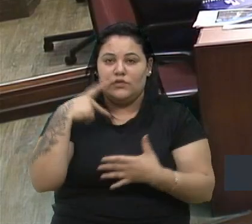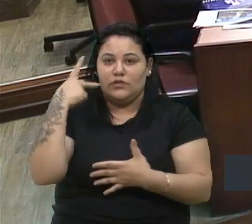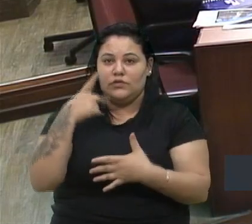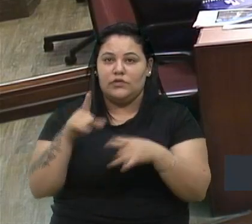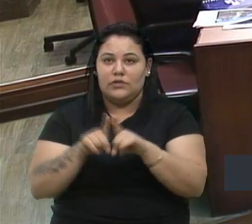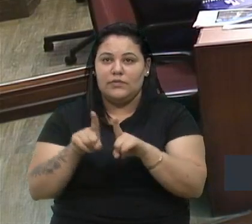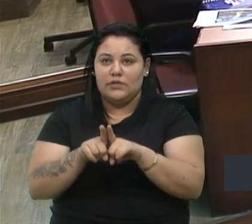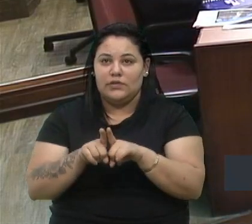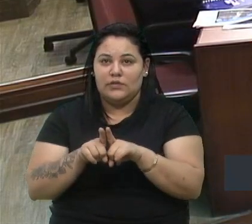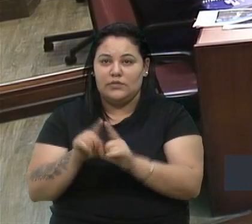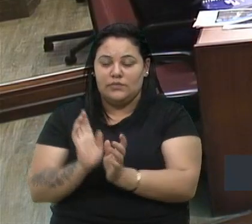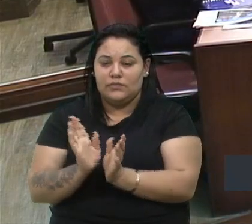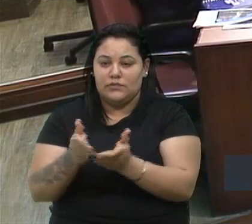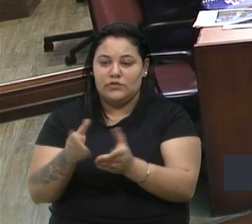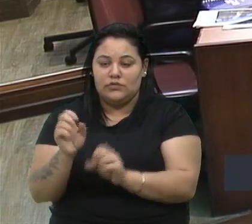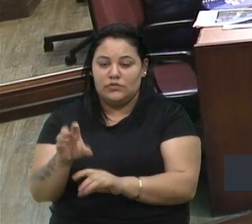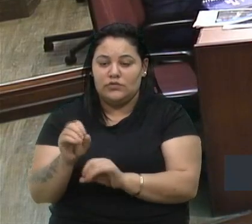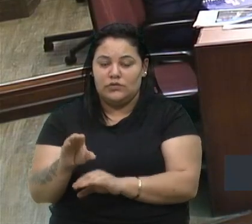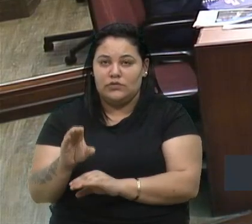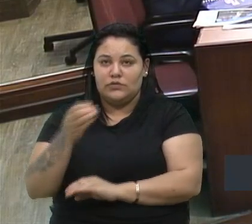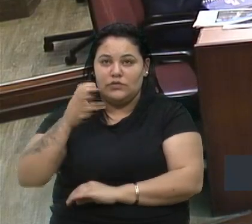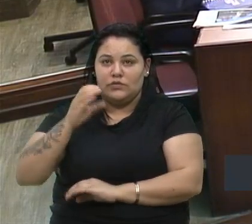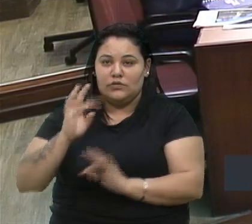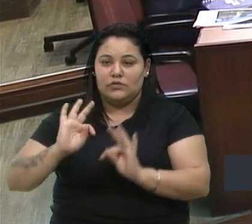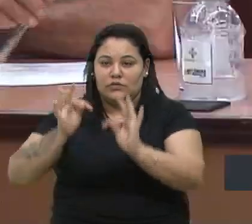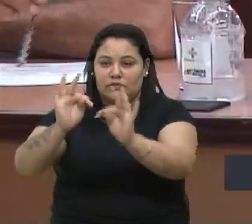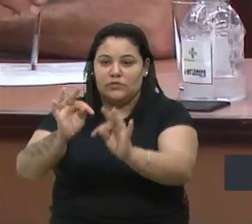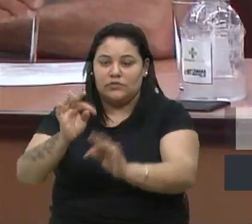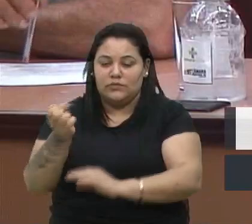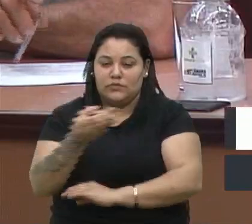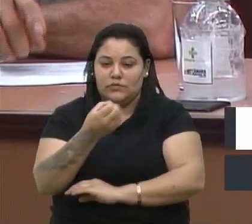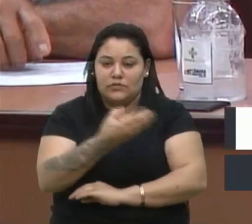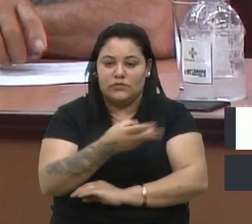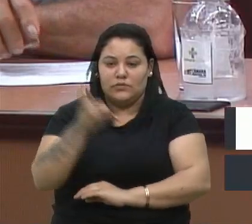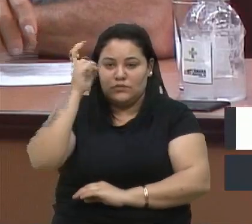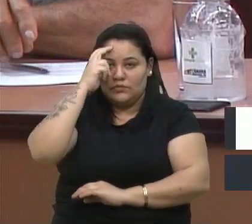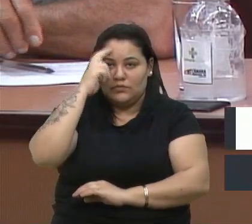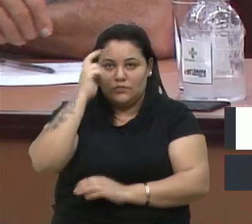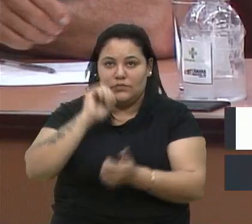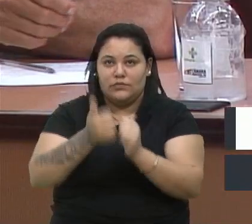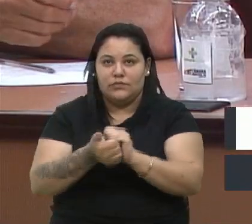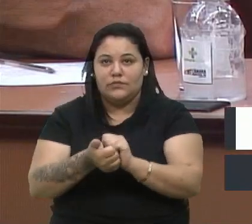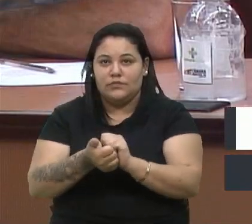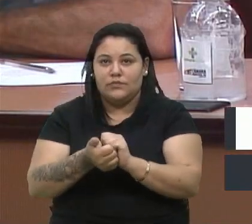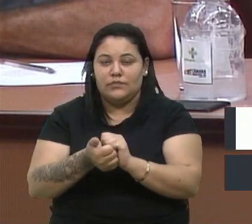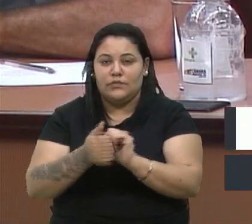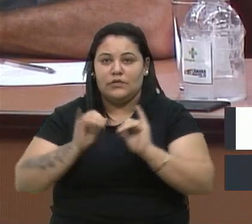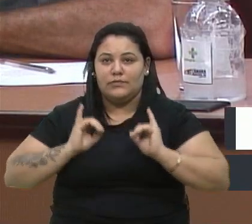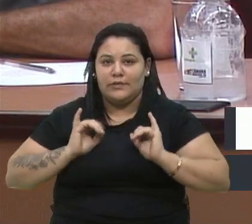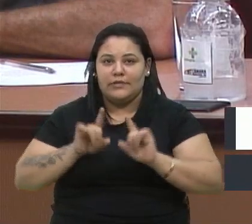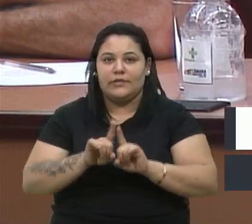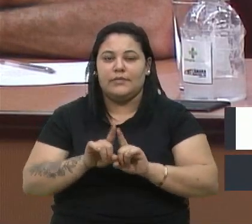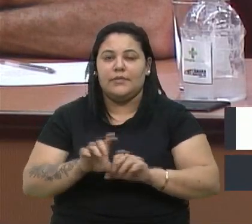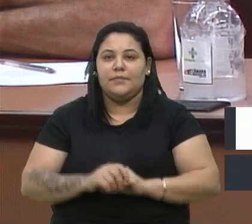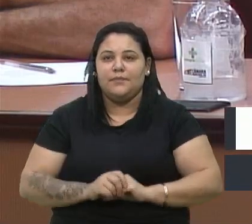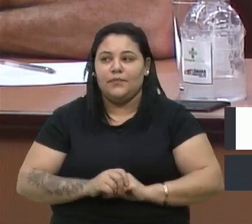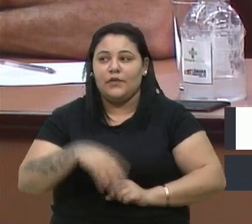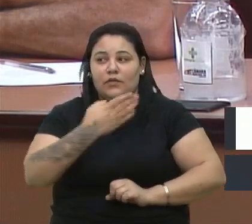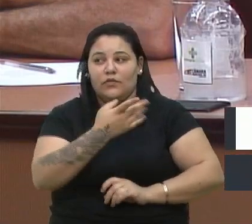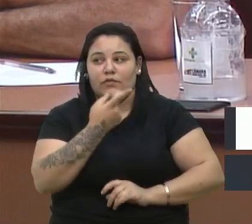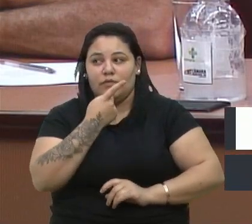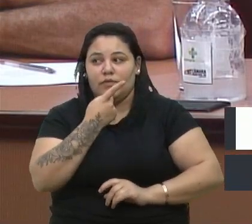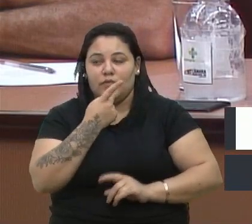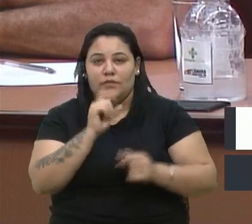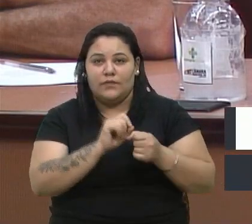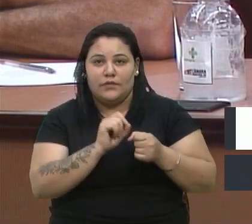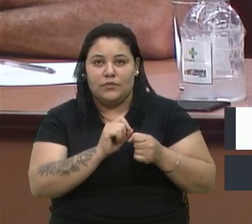desmembramento da Comissão de Educação, Ciência, Tecnologia, Inovação, Cultura, Desporto e Lazer. O vereador Bressan, que tem feito um bom trabalho na Comissão de